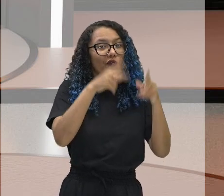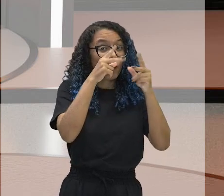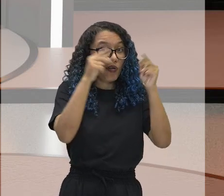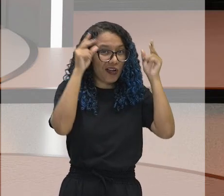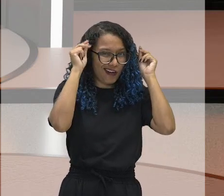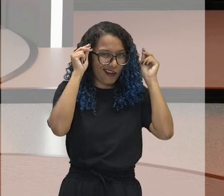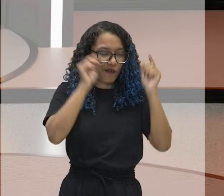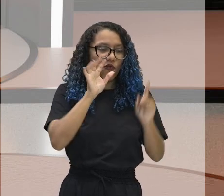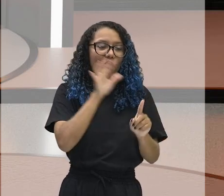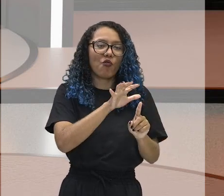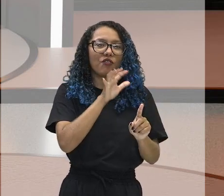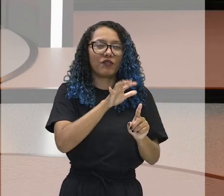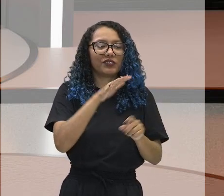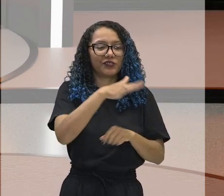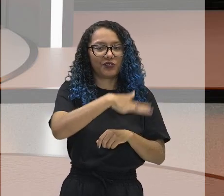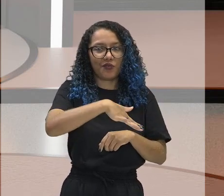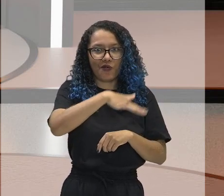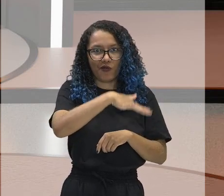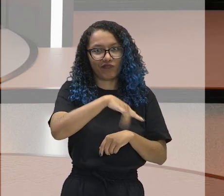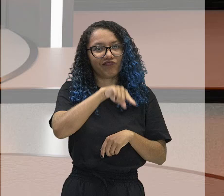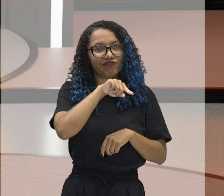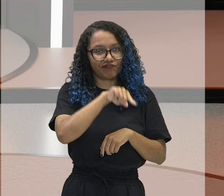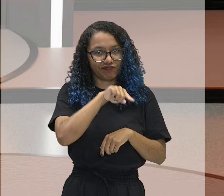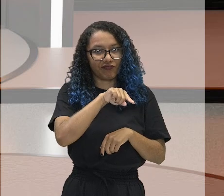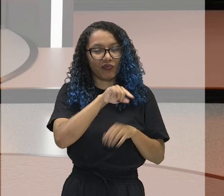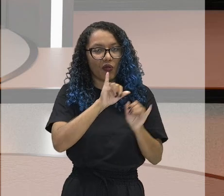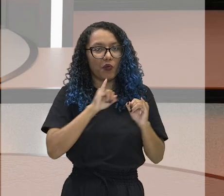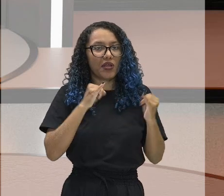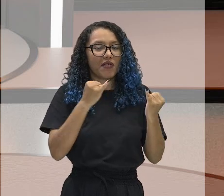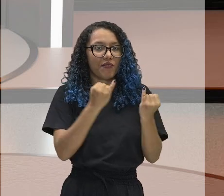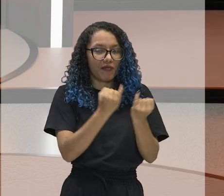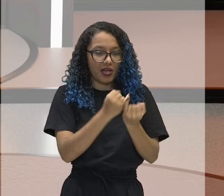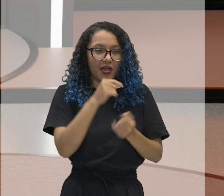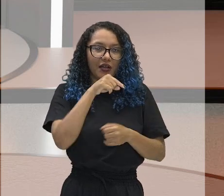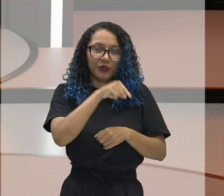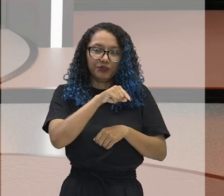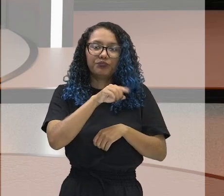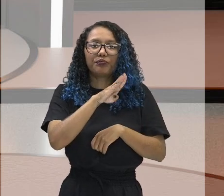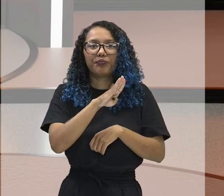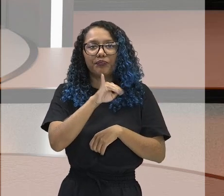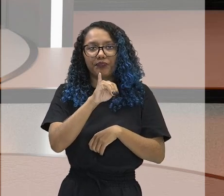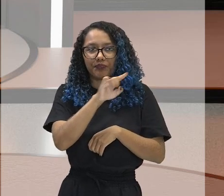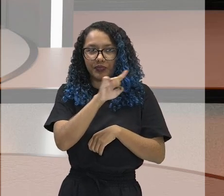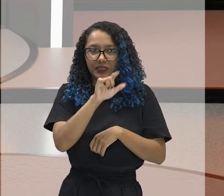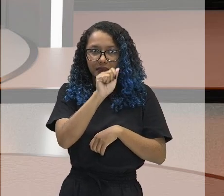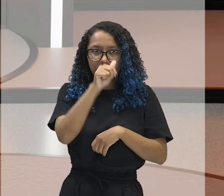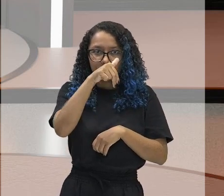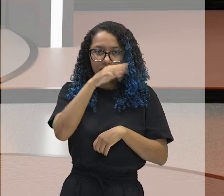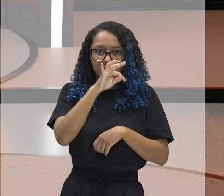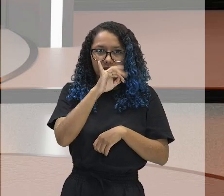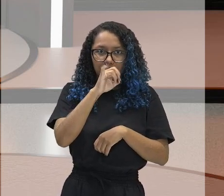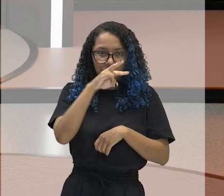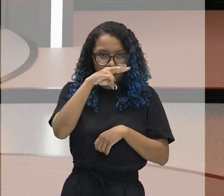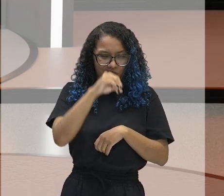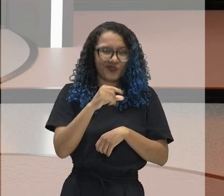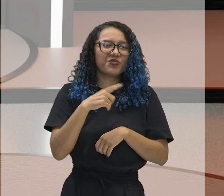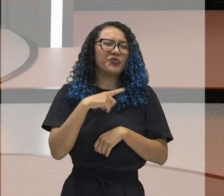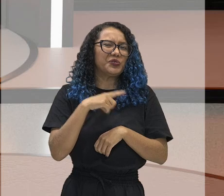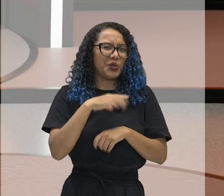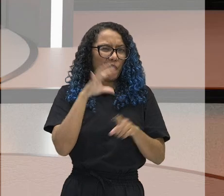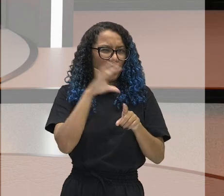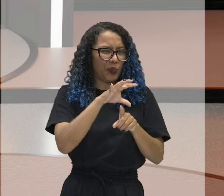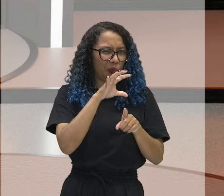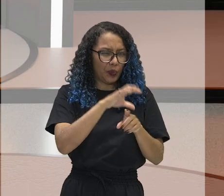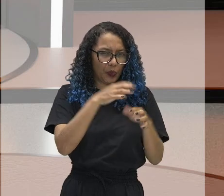grega dentro do Império Romano do Oriente, também conhecido como Império Bizantino, ela é muito grande. Então, a gente pode tirar